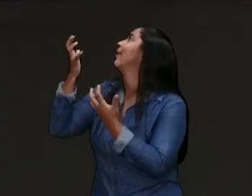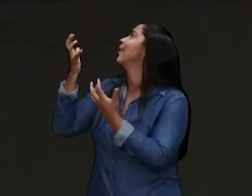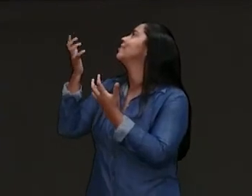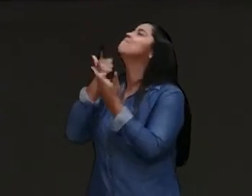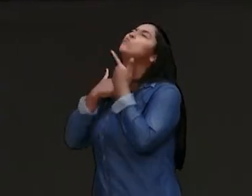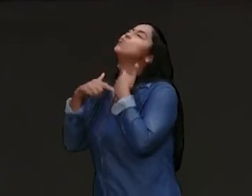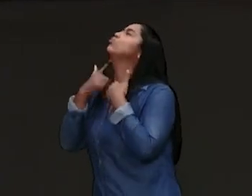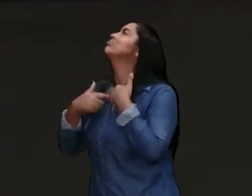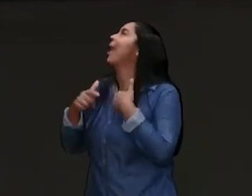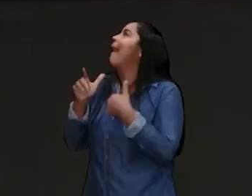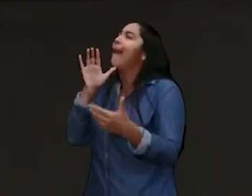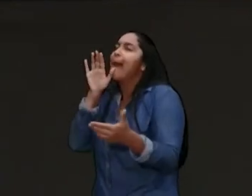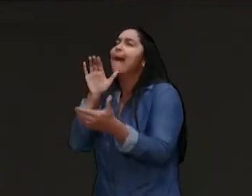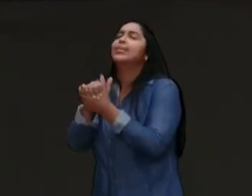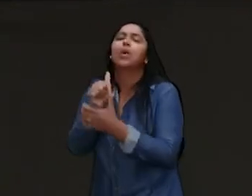Joãozinho